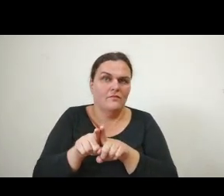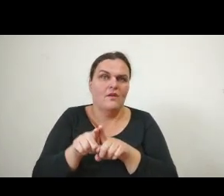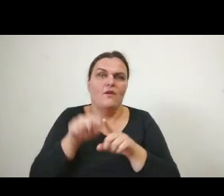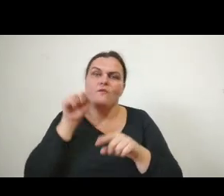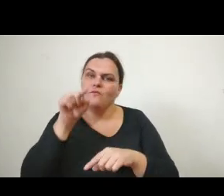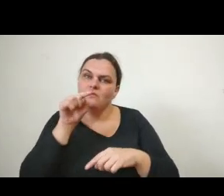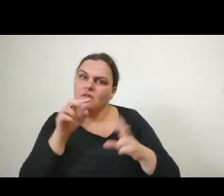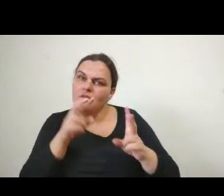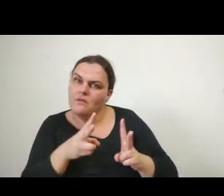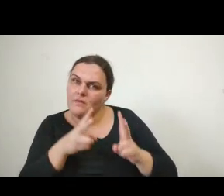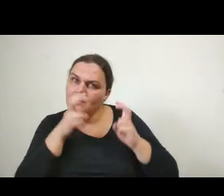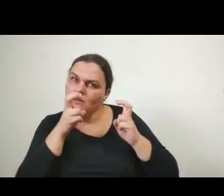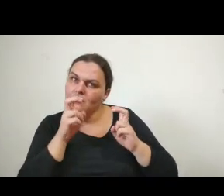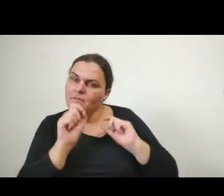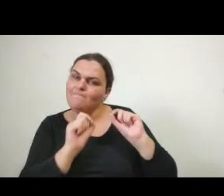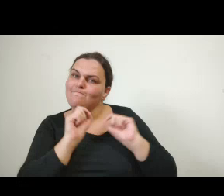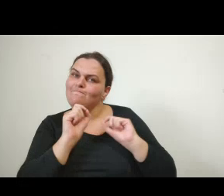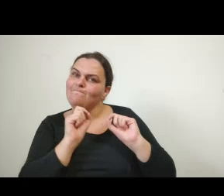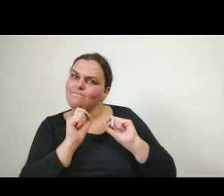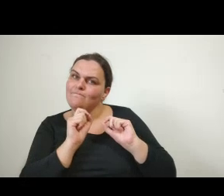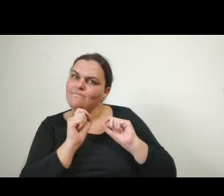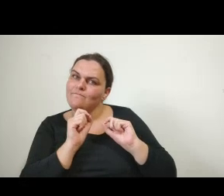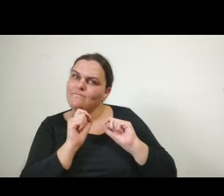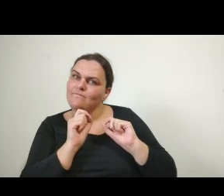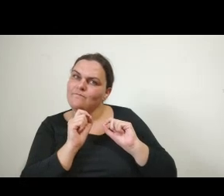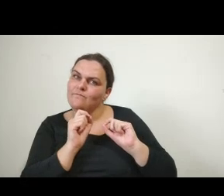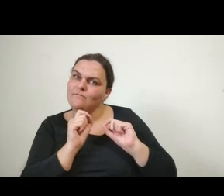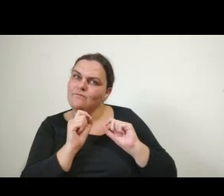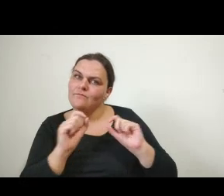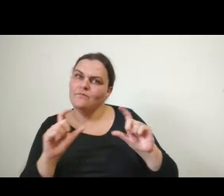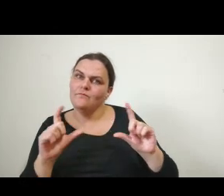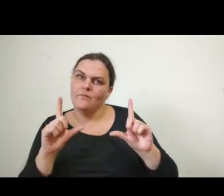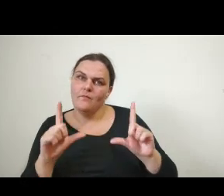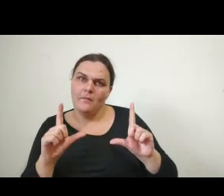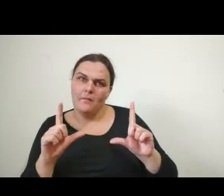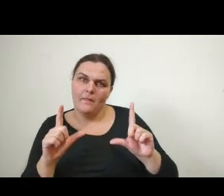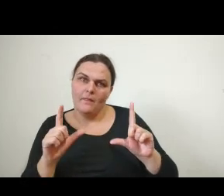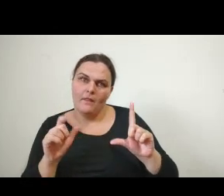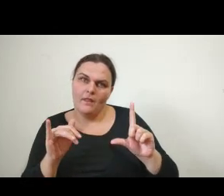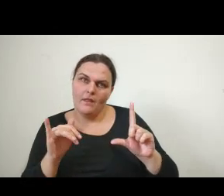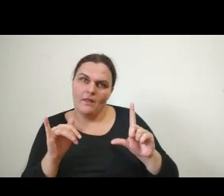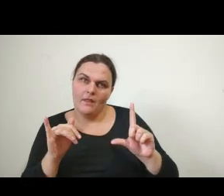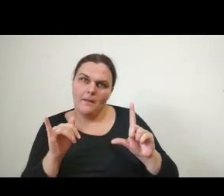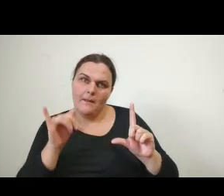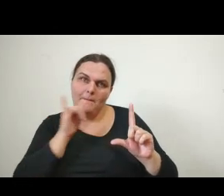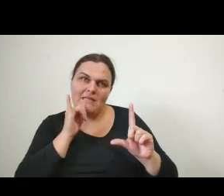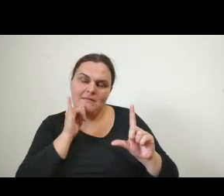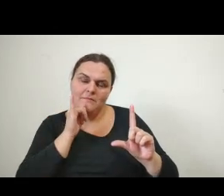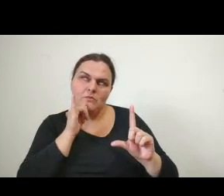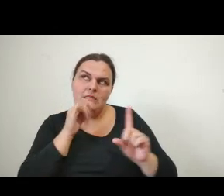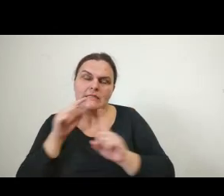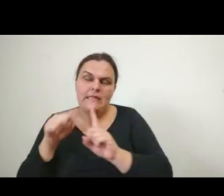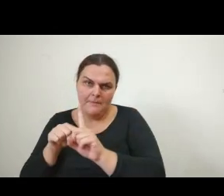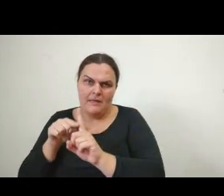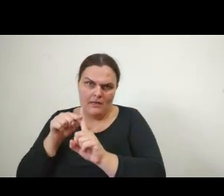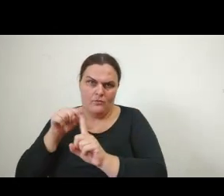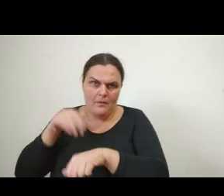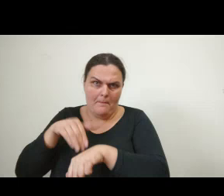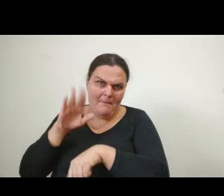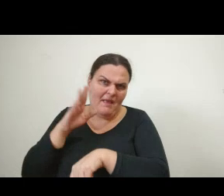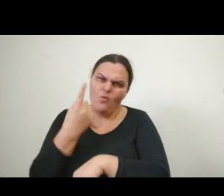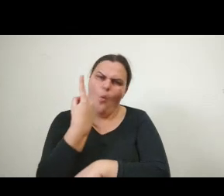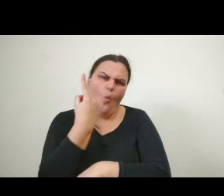para caso aqui, está o prompt agora, né? Caso, né, ocorra aumento de 1 grau na temperatura